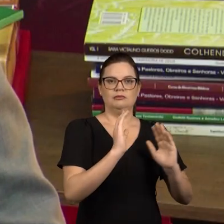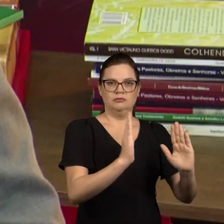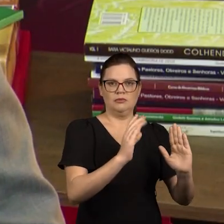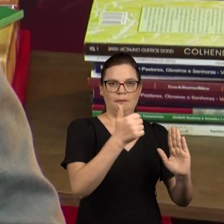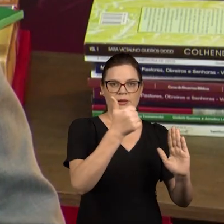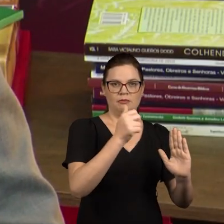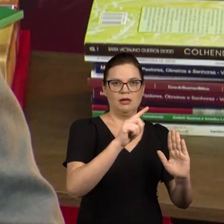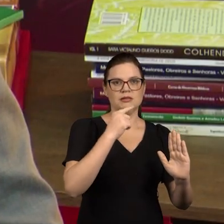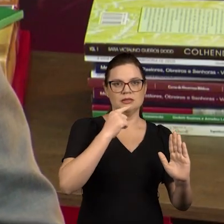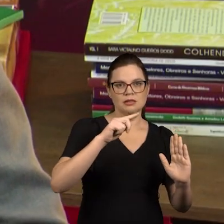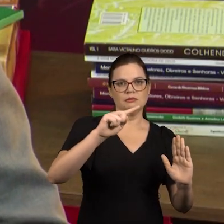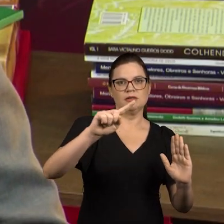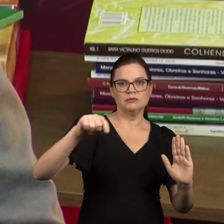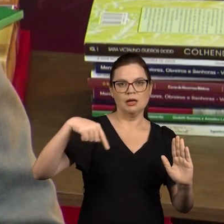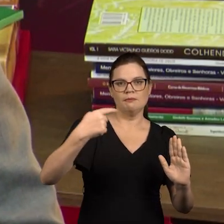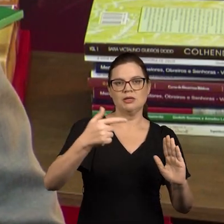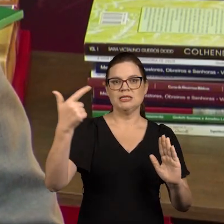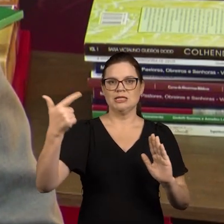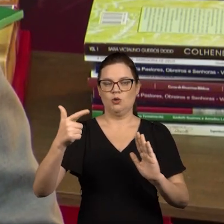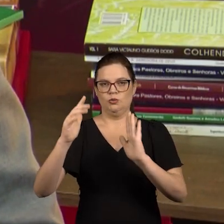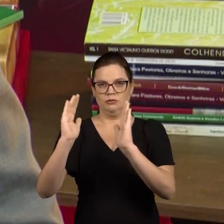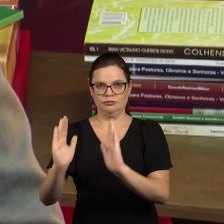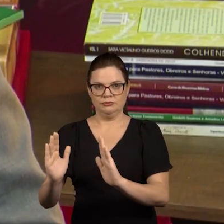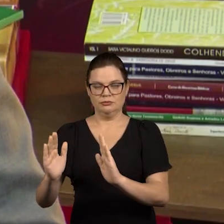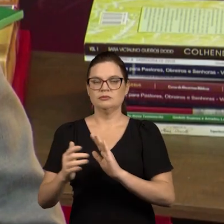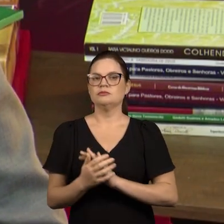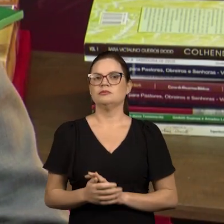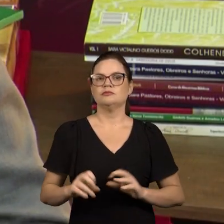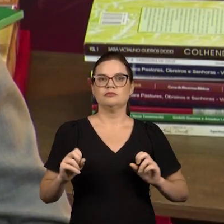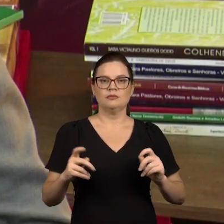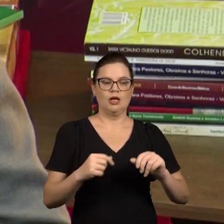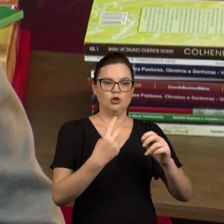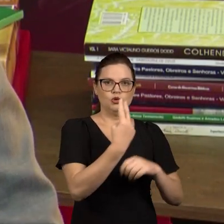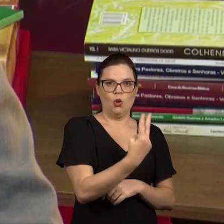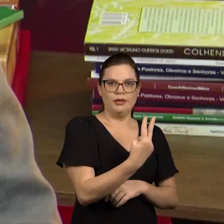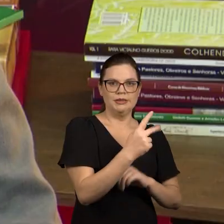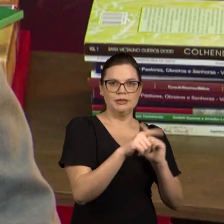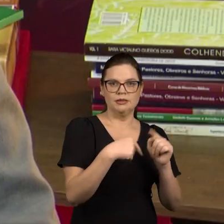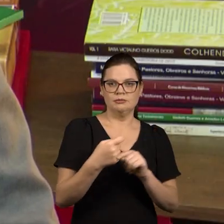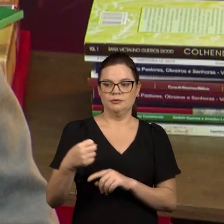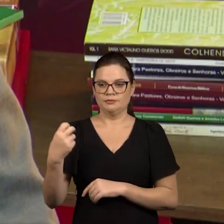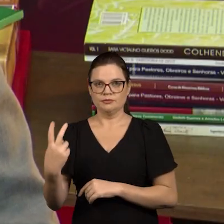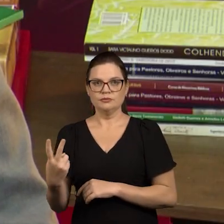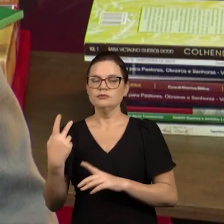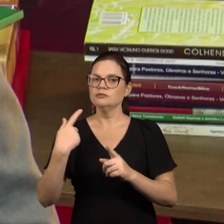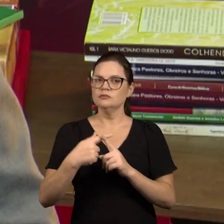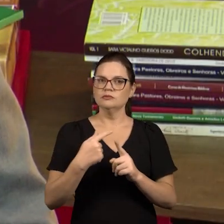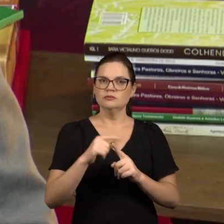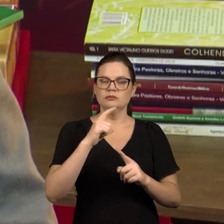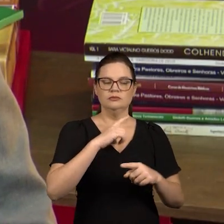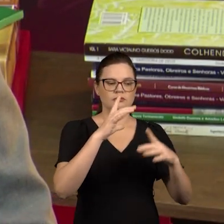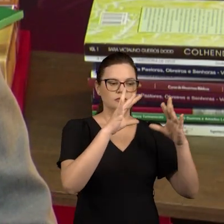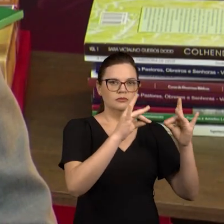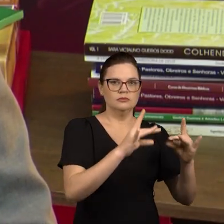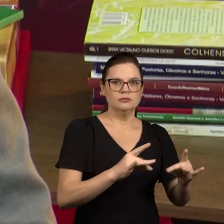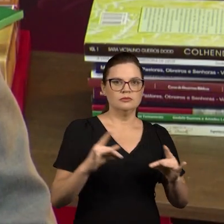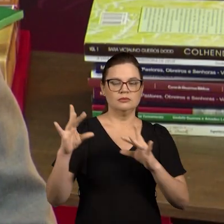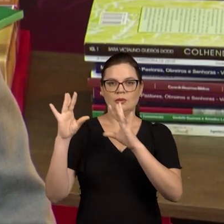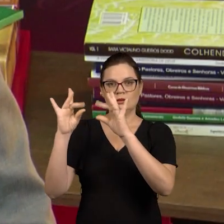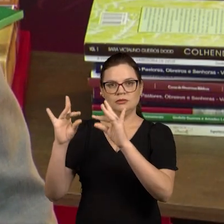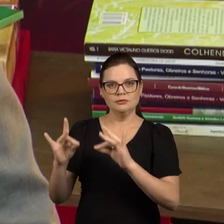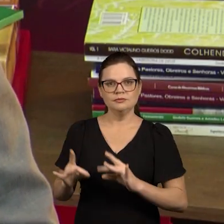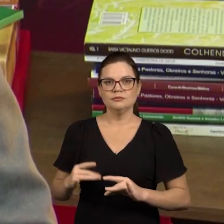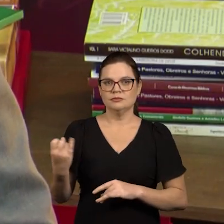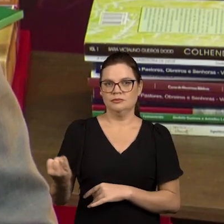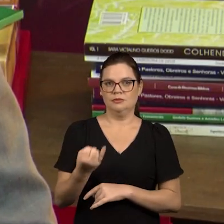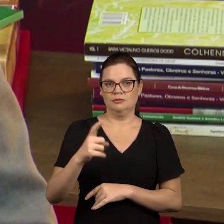outra semana, no outro episódio, mais dois desses altares, porque é algo muito profundo, muito pertinente para as